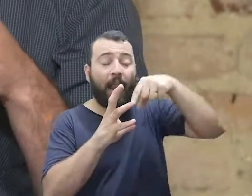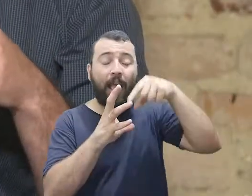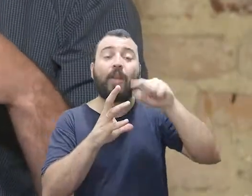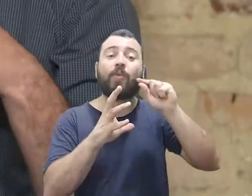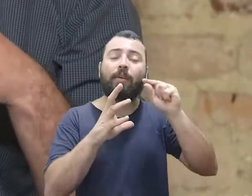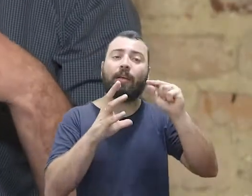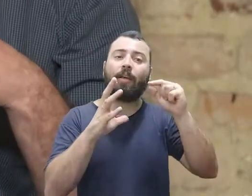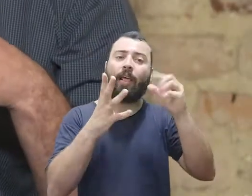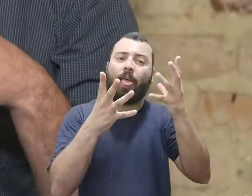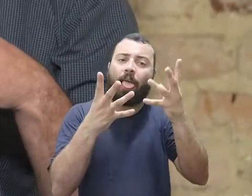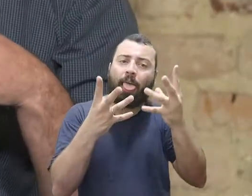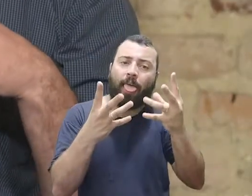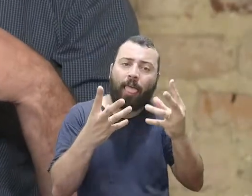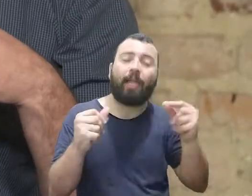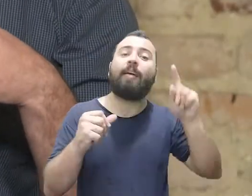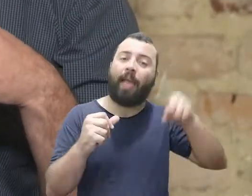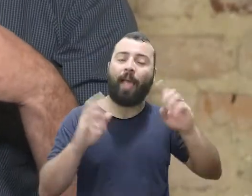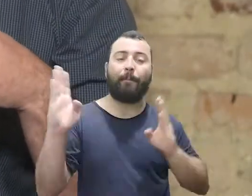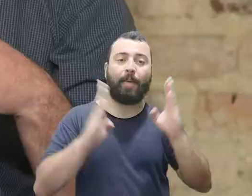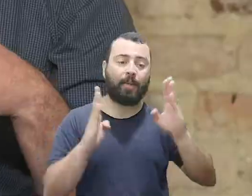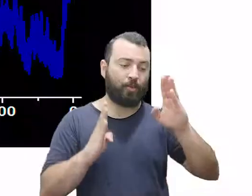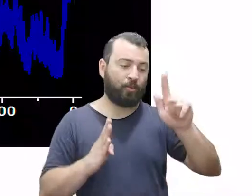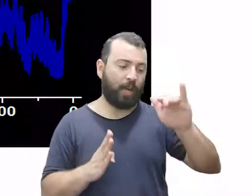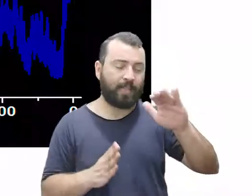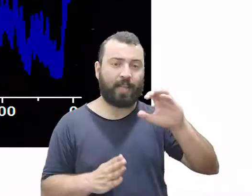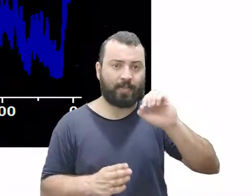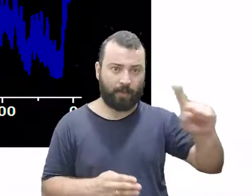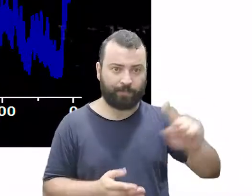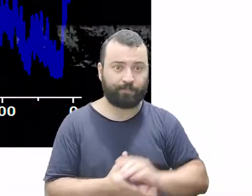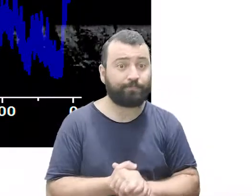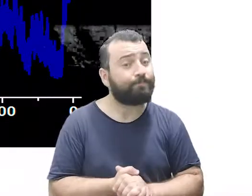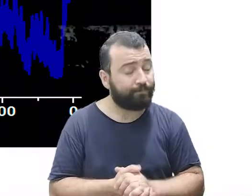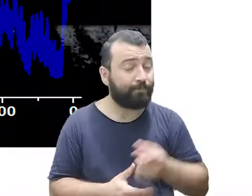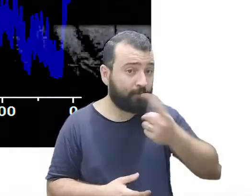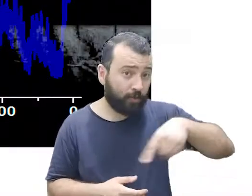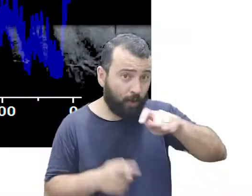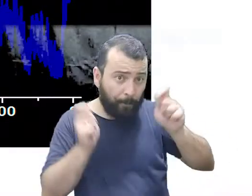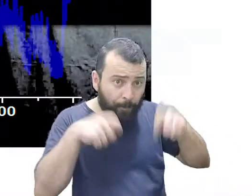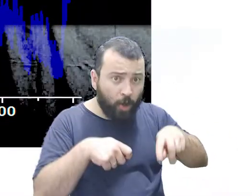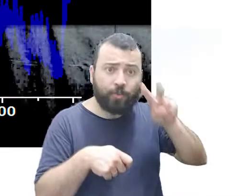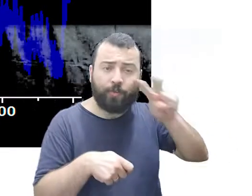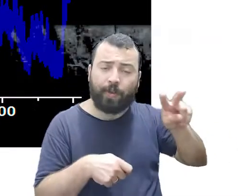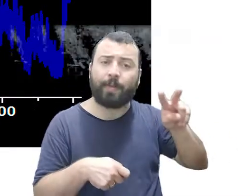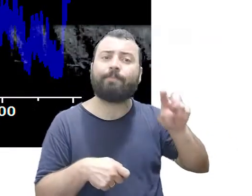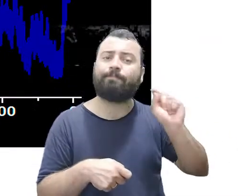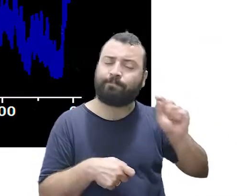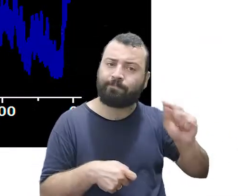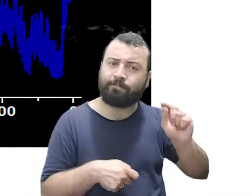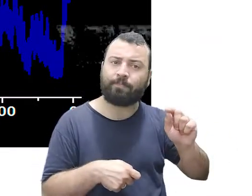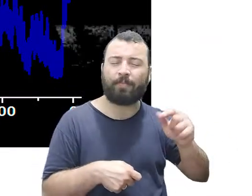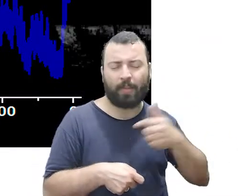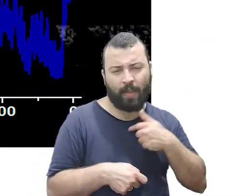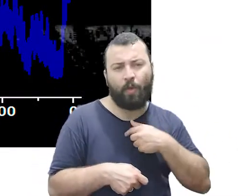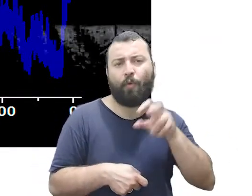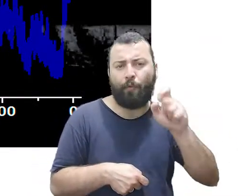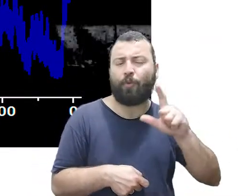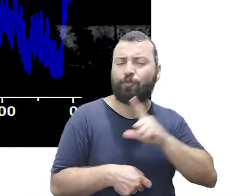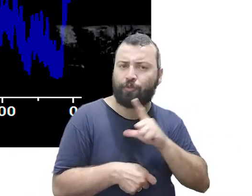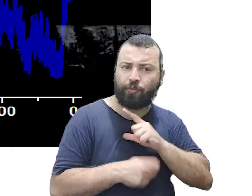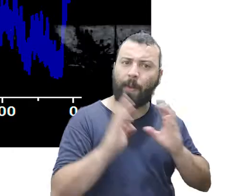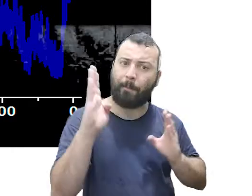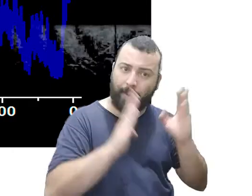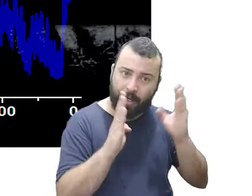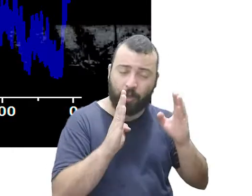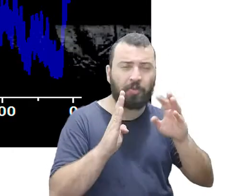começa então a entrar numa fase de glaciação. E como nós podemos ver, então, eu vou ter um